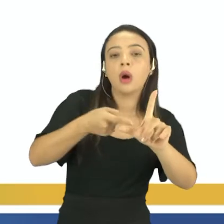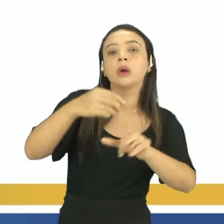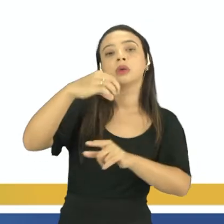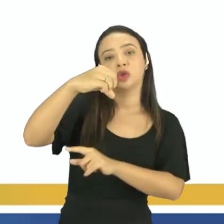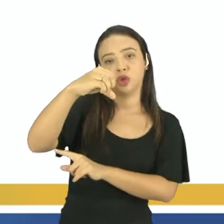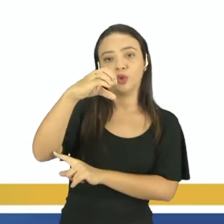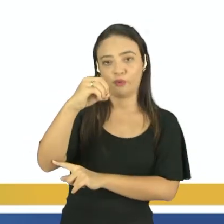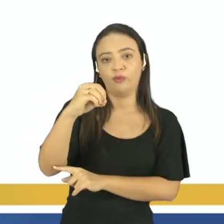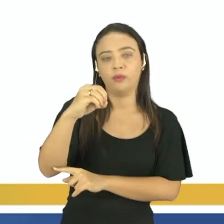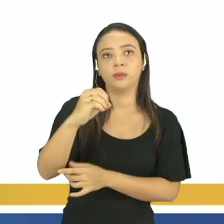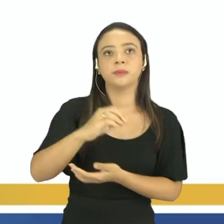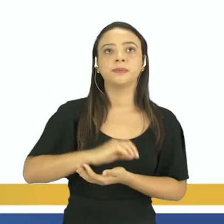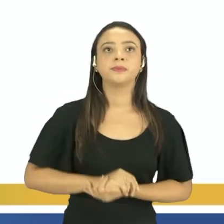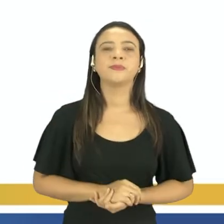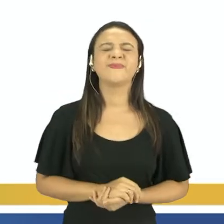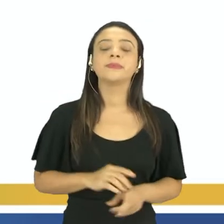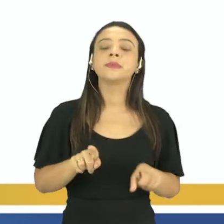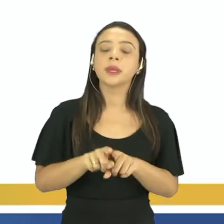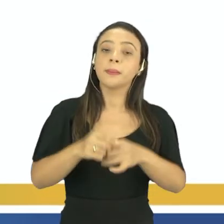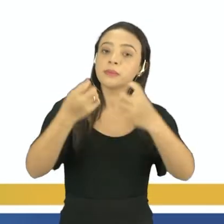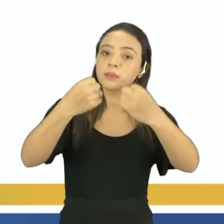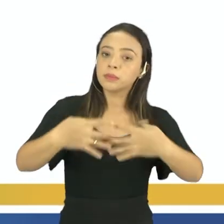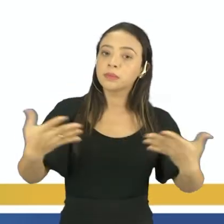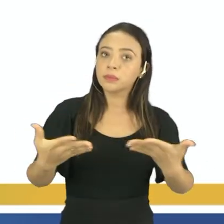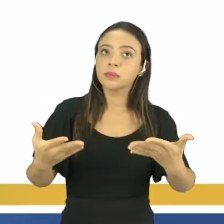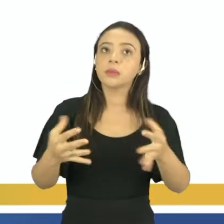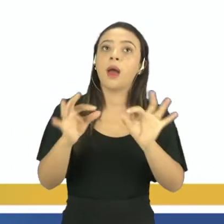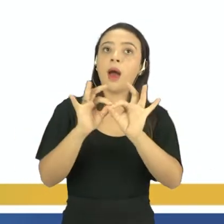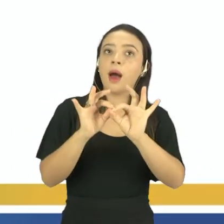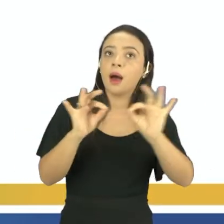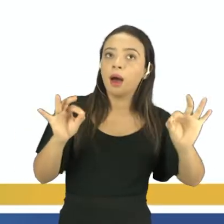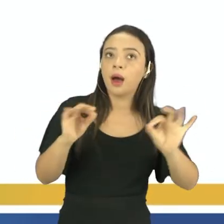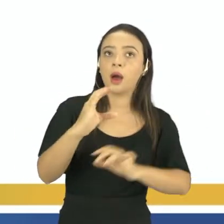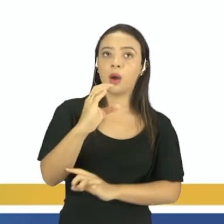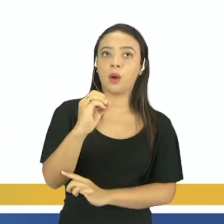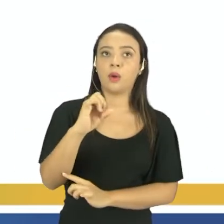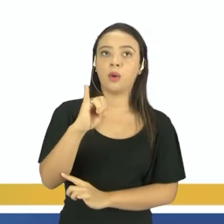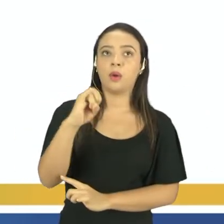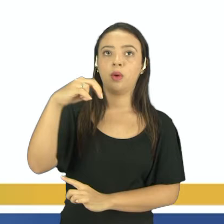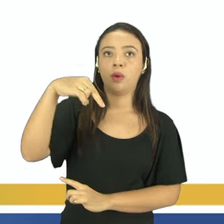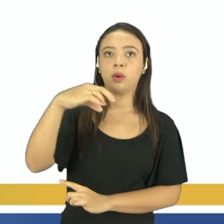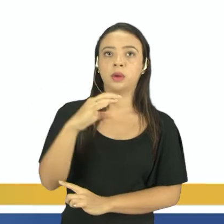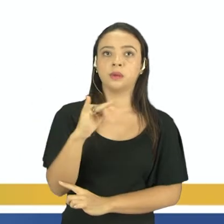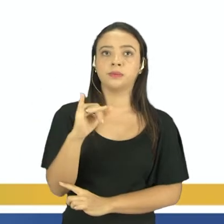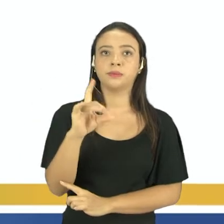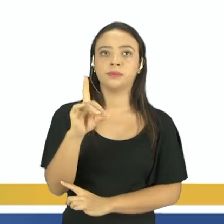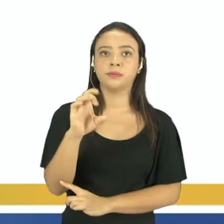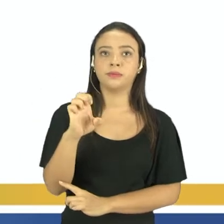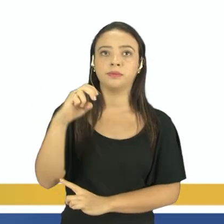ok? Vamos falar então sobre as retas coincidentes. O que são retas